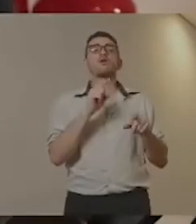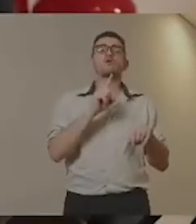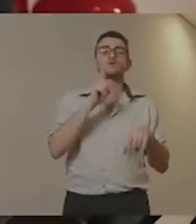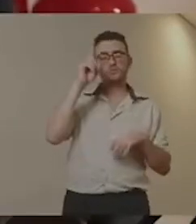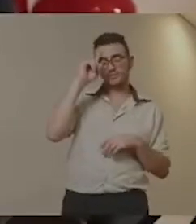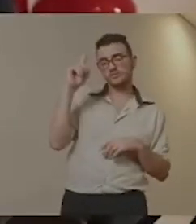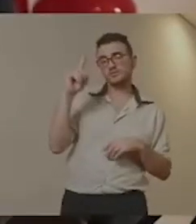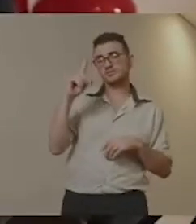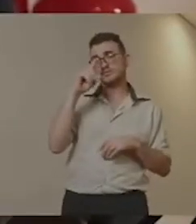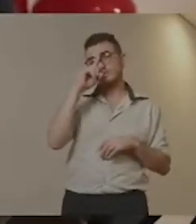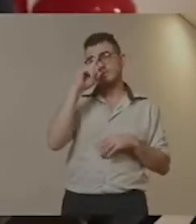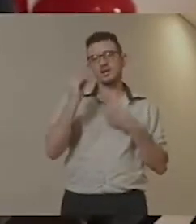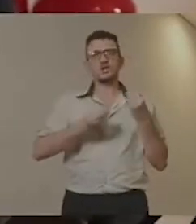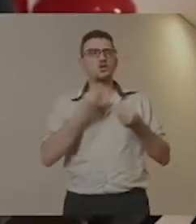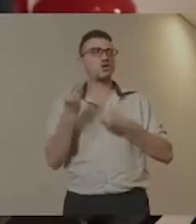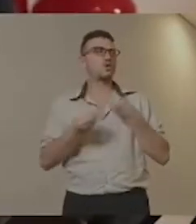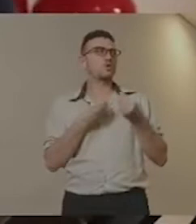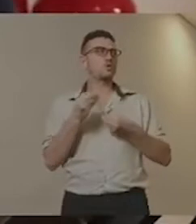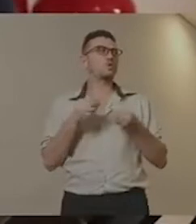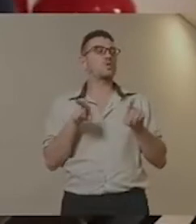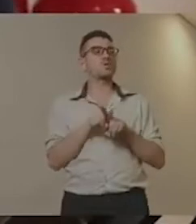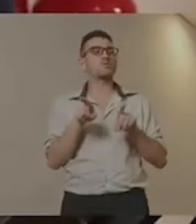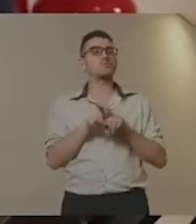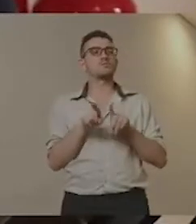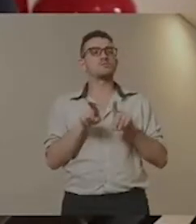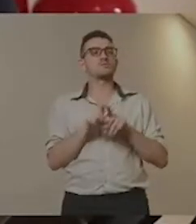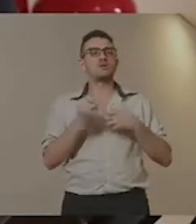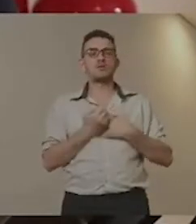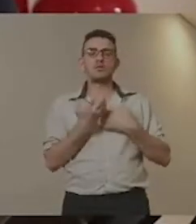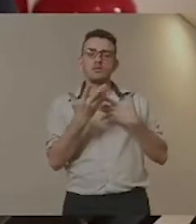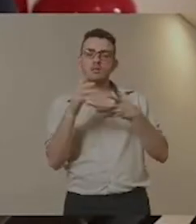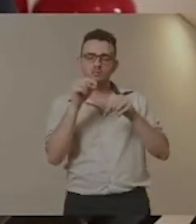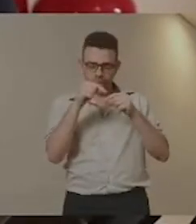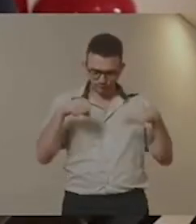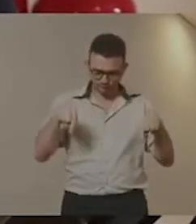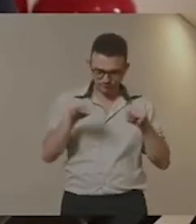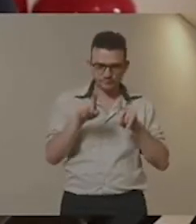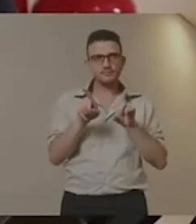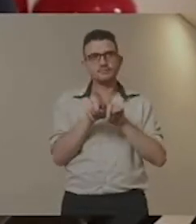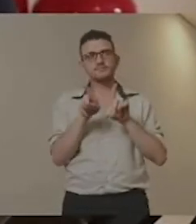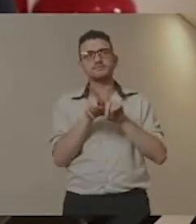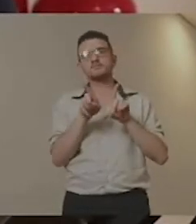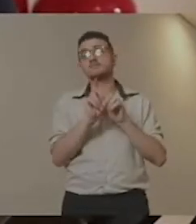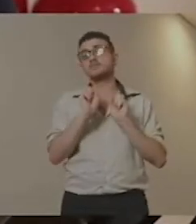expressado nisso no meio da sala de aula é da gente